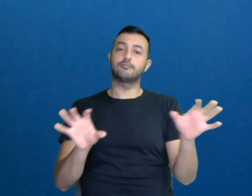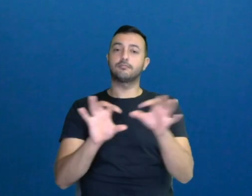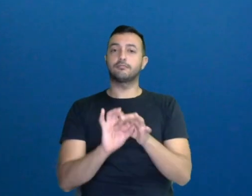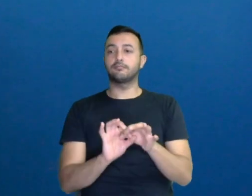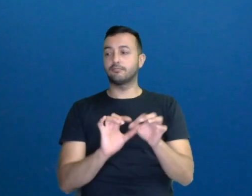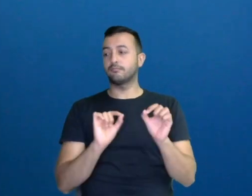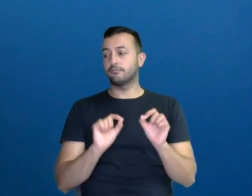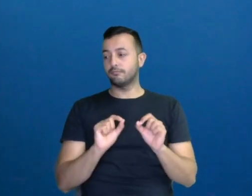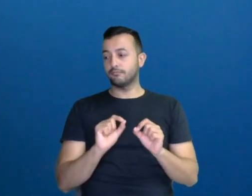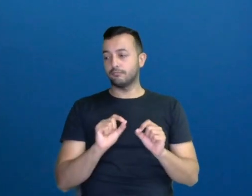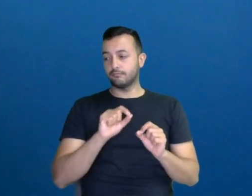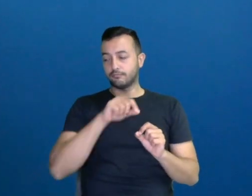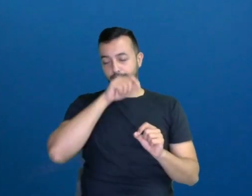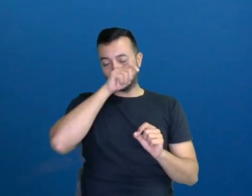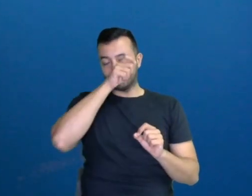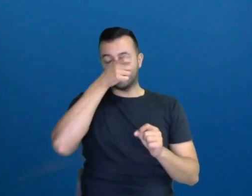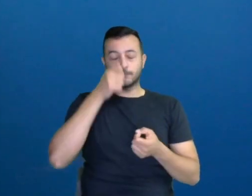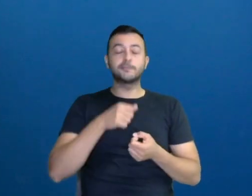duas,